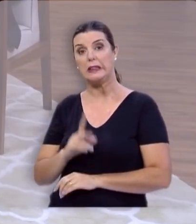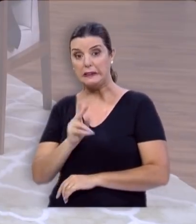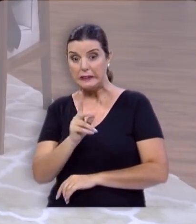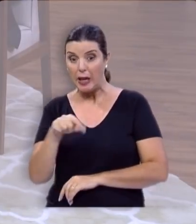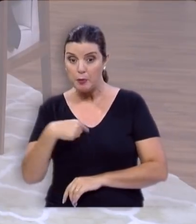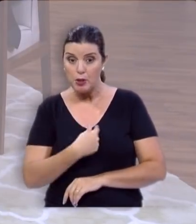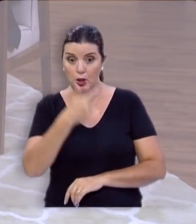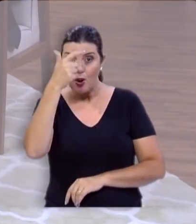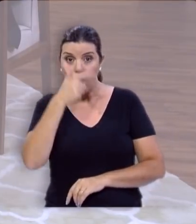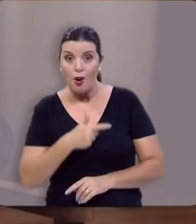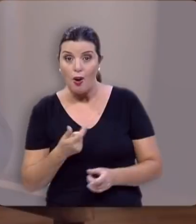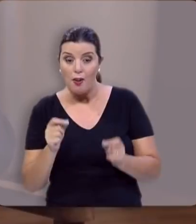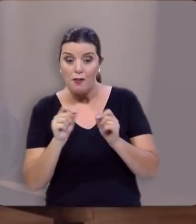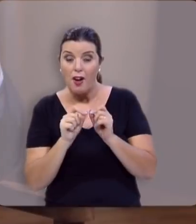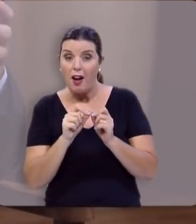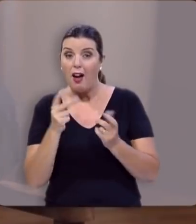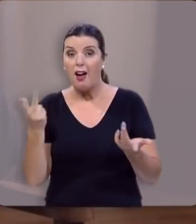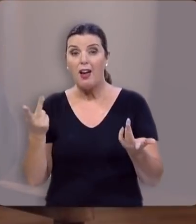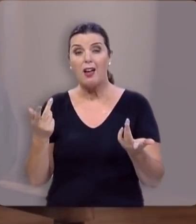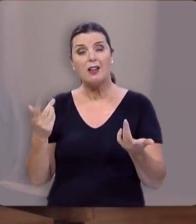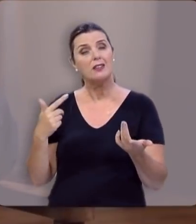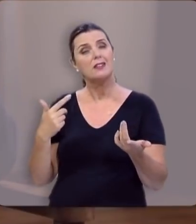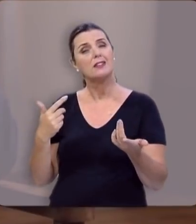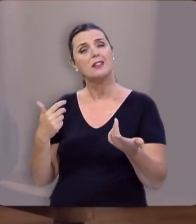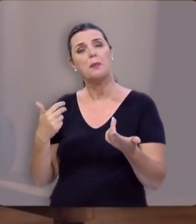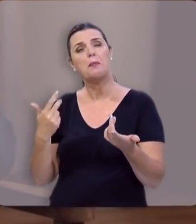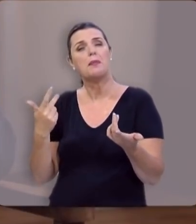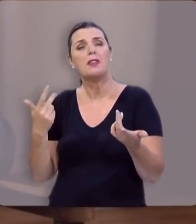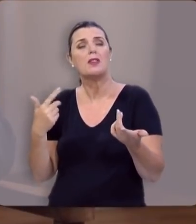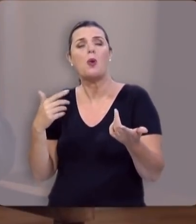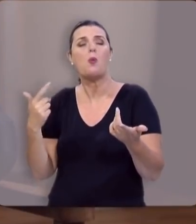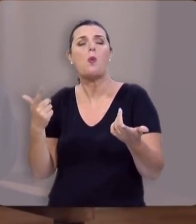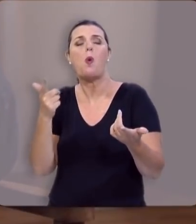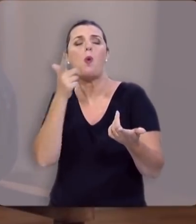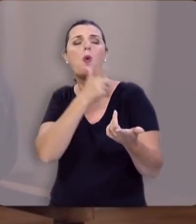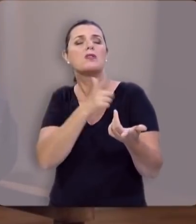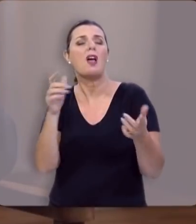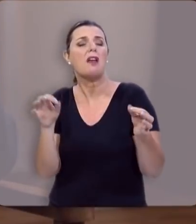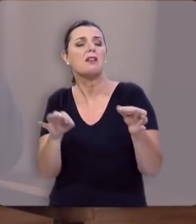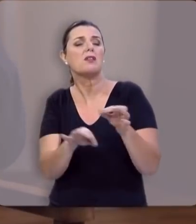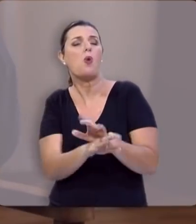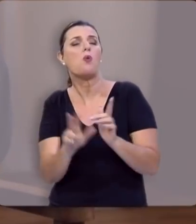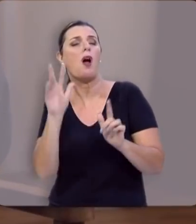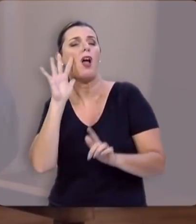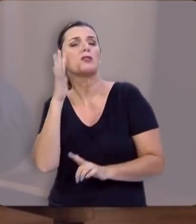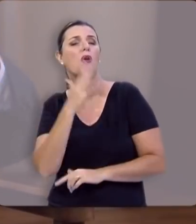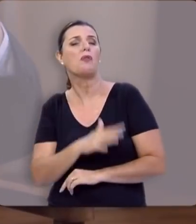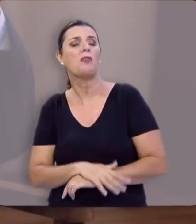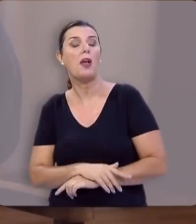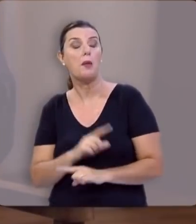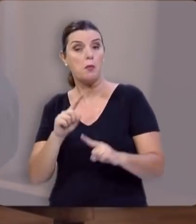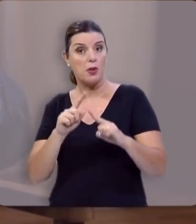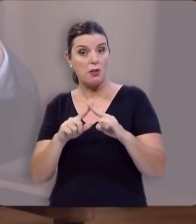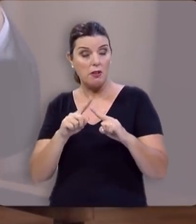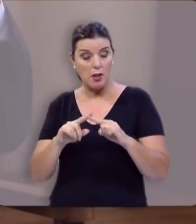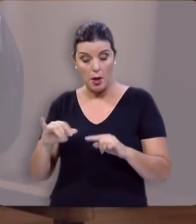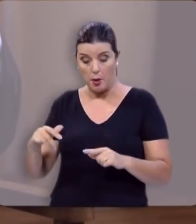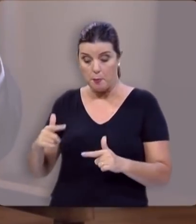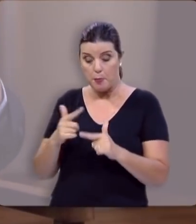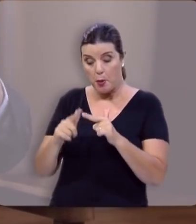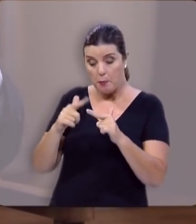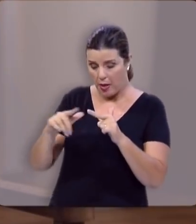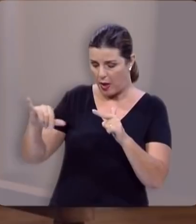que nós fizermos isso, nós não chegaremos a conclusão nenhuma, porque o problema do sofrimento, da dor,